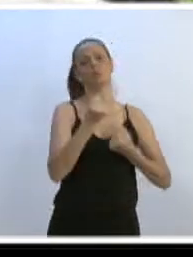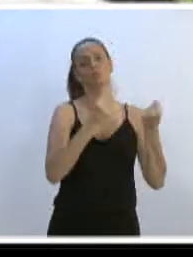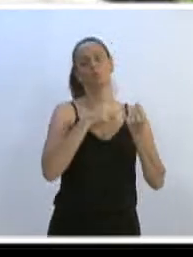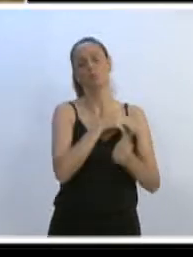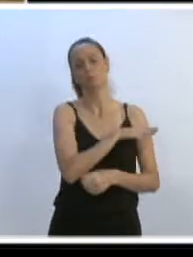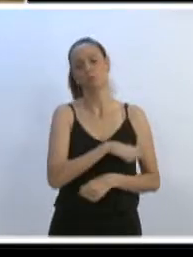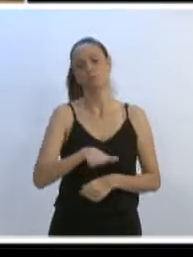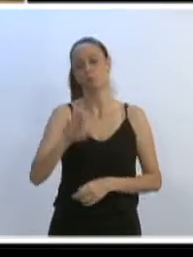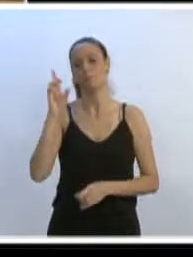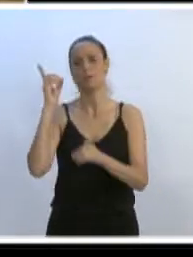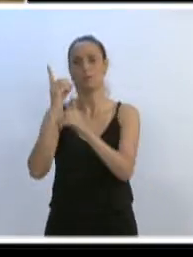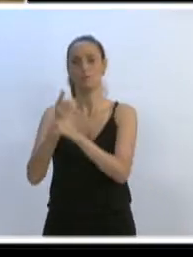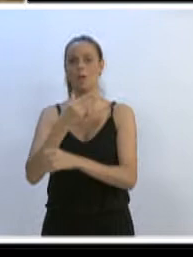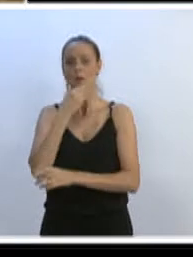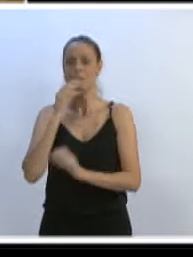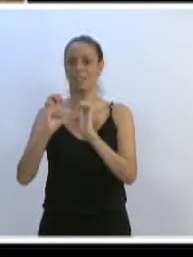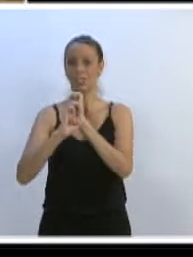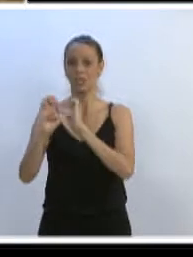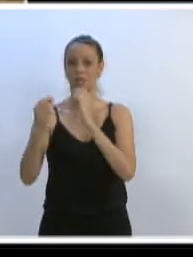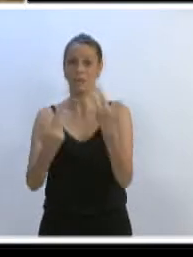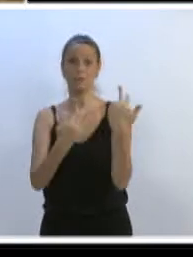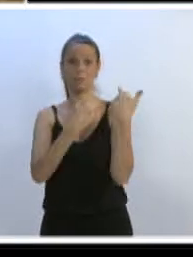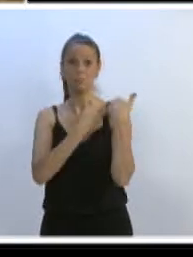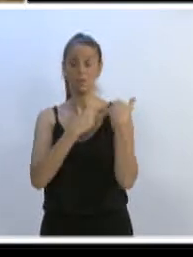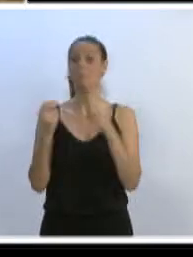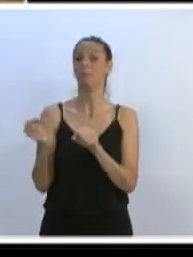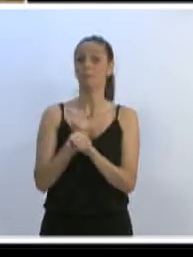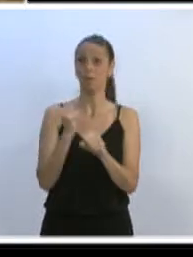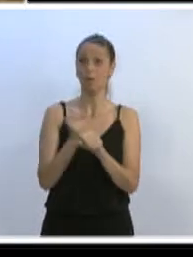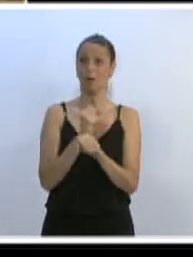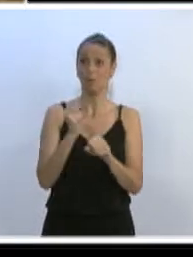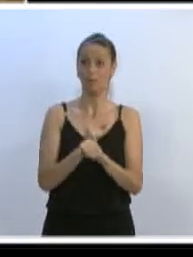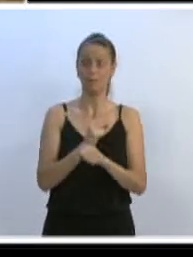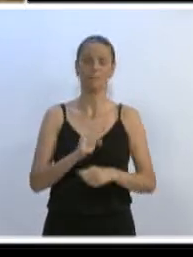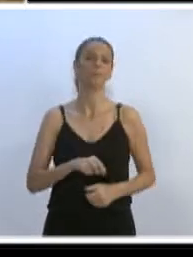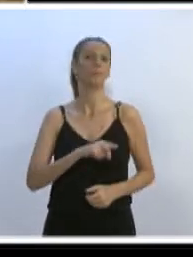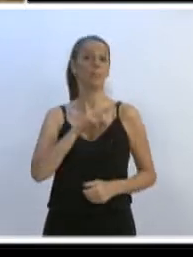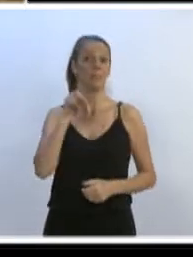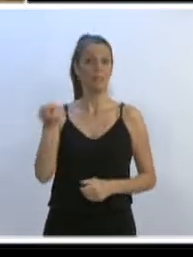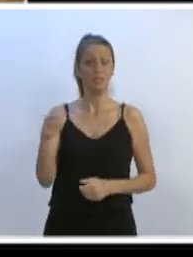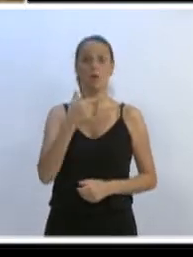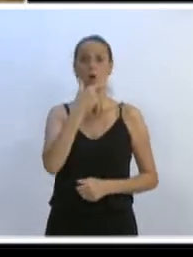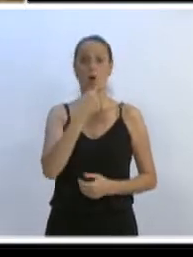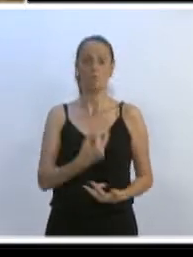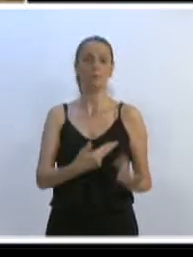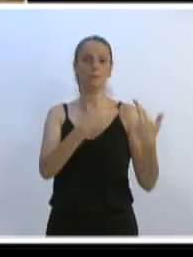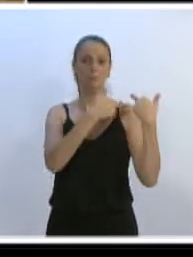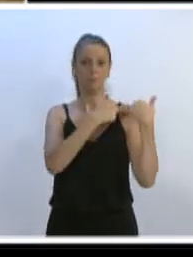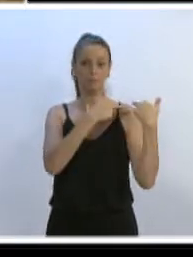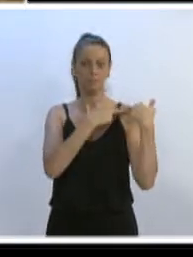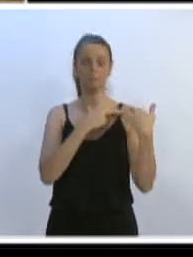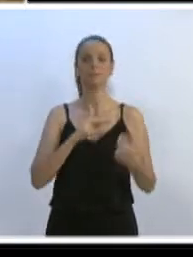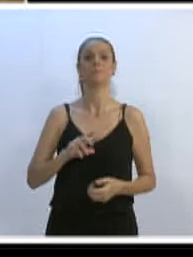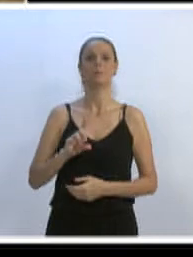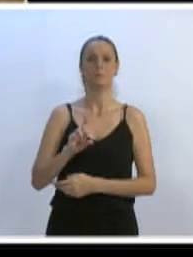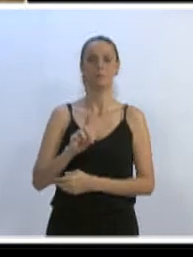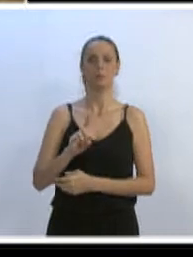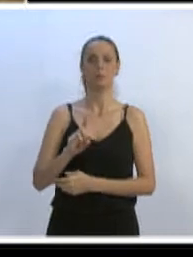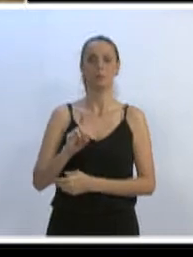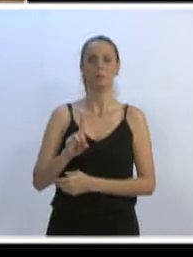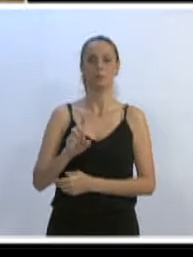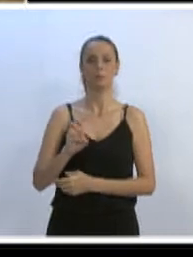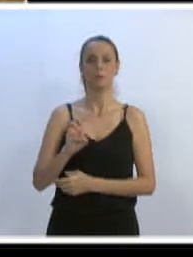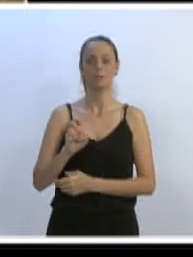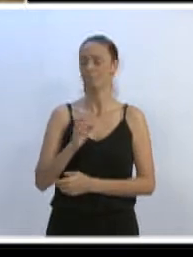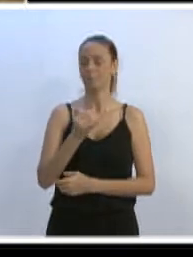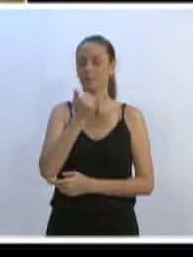pelas obras joão josé da silveira vieira esse é o engenheiro do denit responsável agora é pela